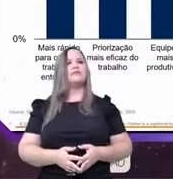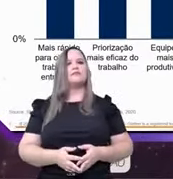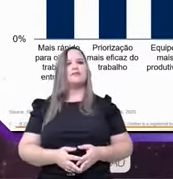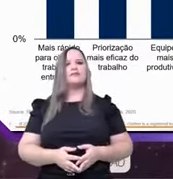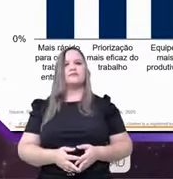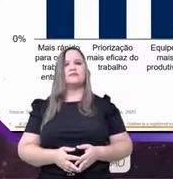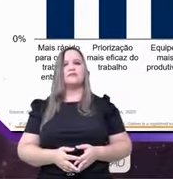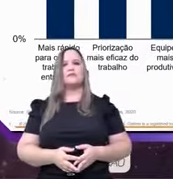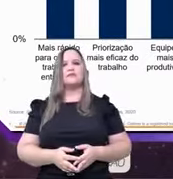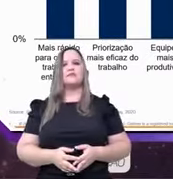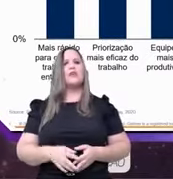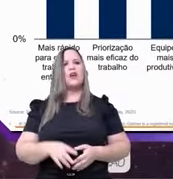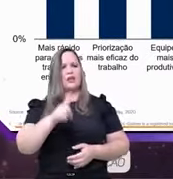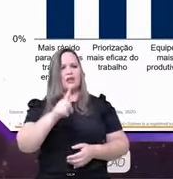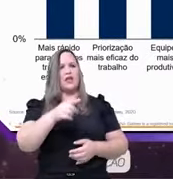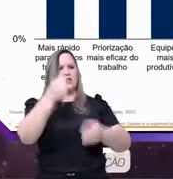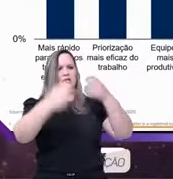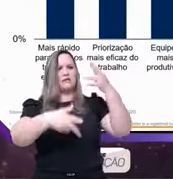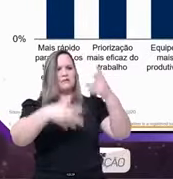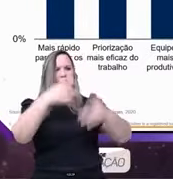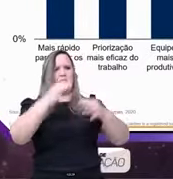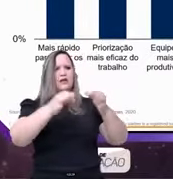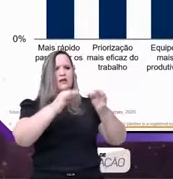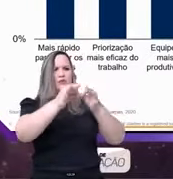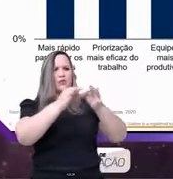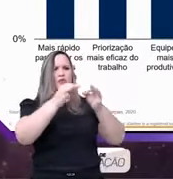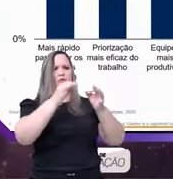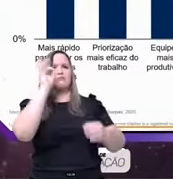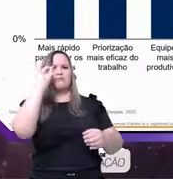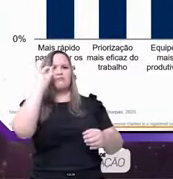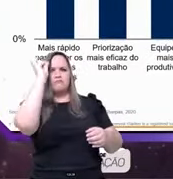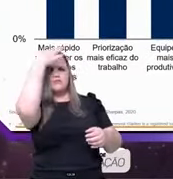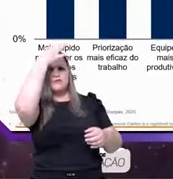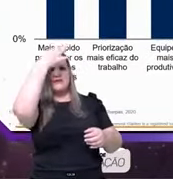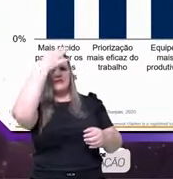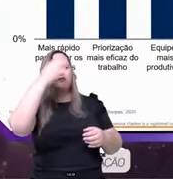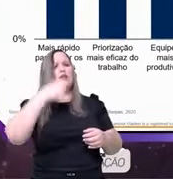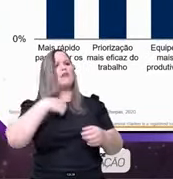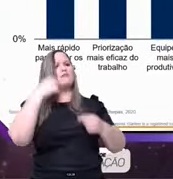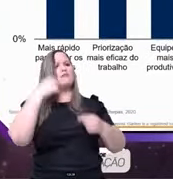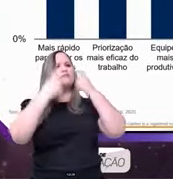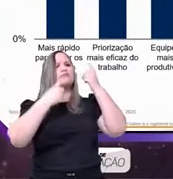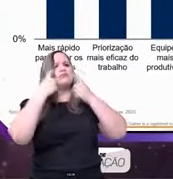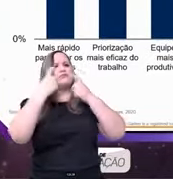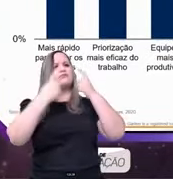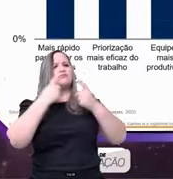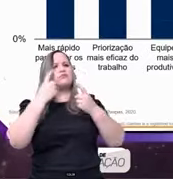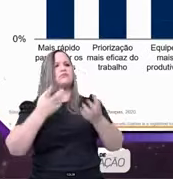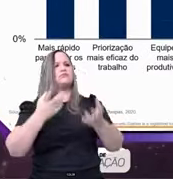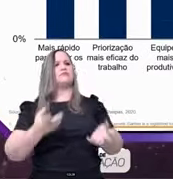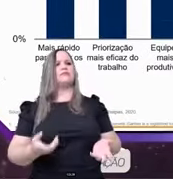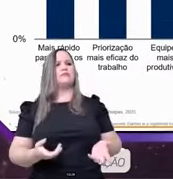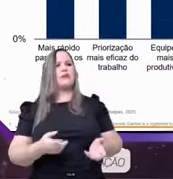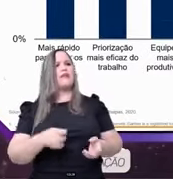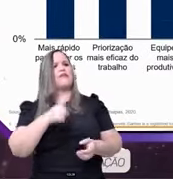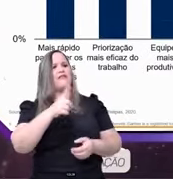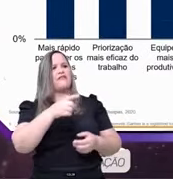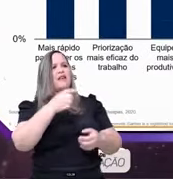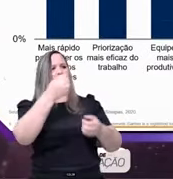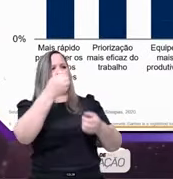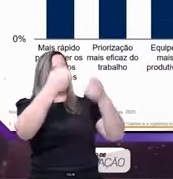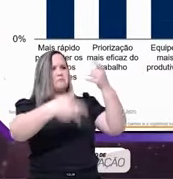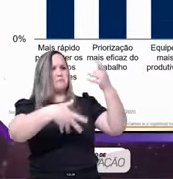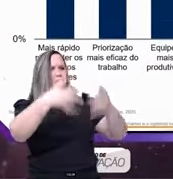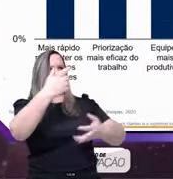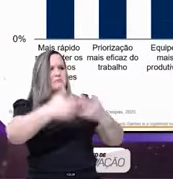o senhor está falando sobre as organizações ágeis, e aí me preocupa, eu sei que o senhor provavelmente vai abordar em seu depoimento,